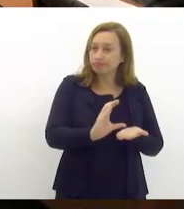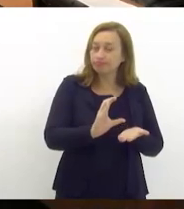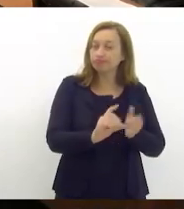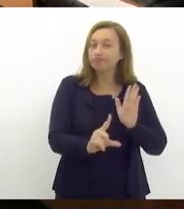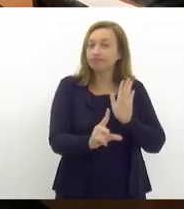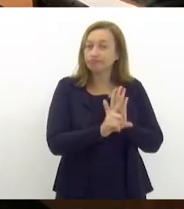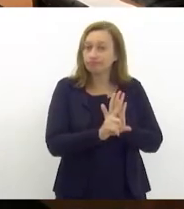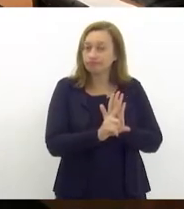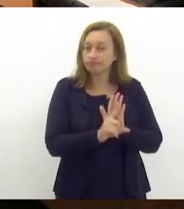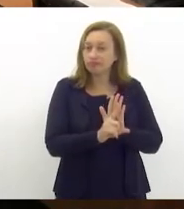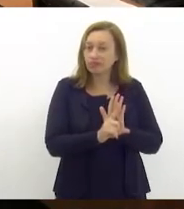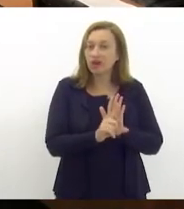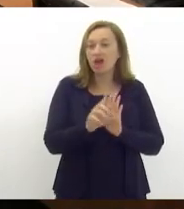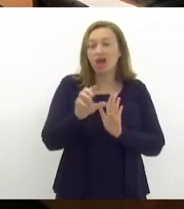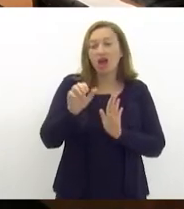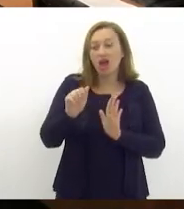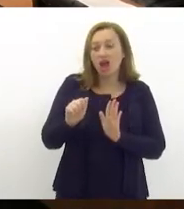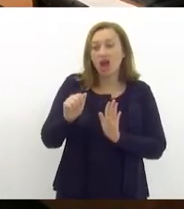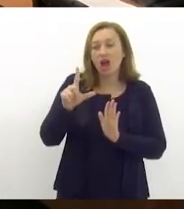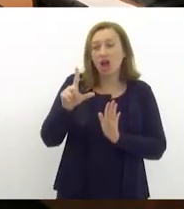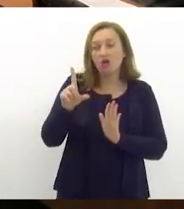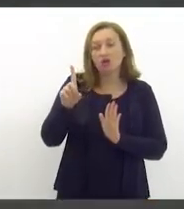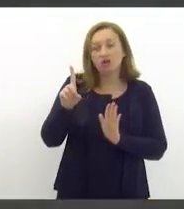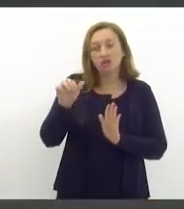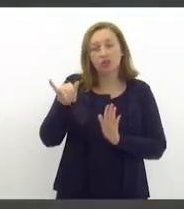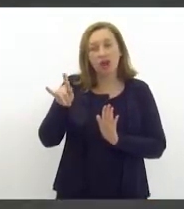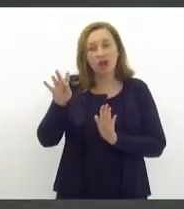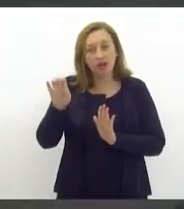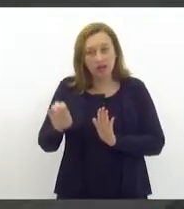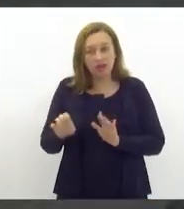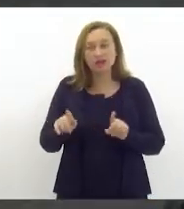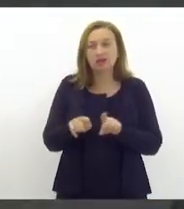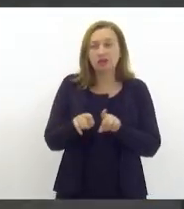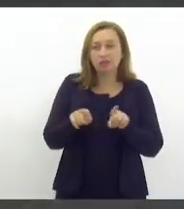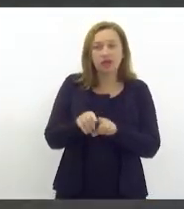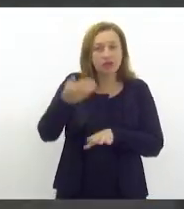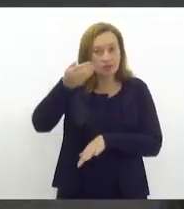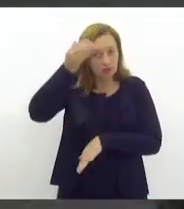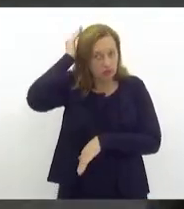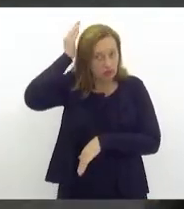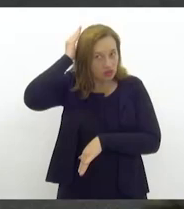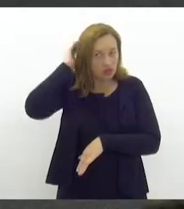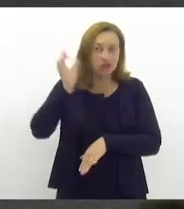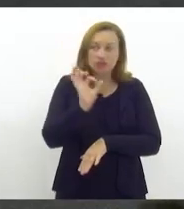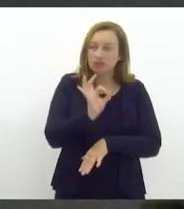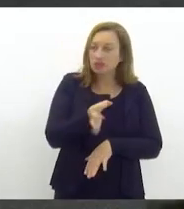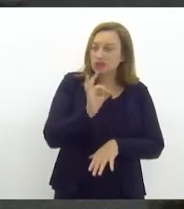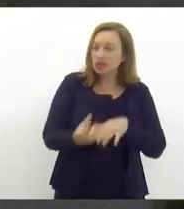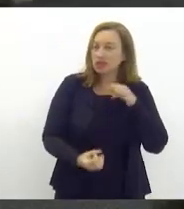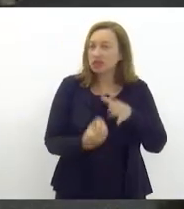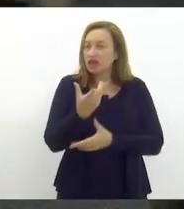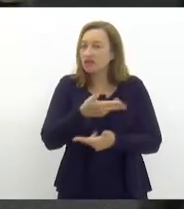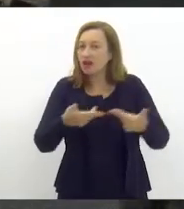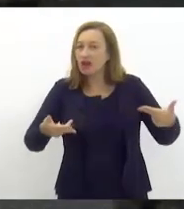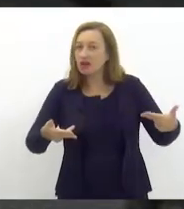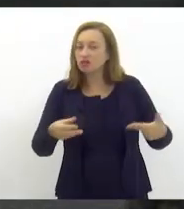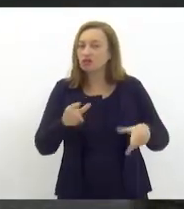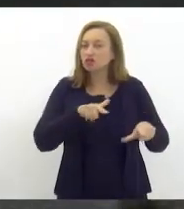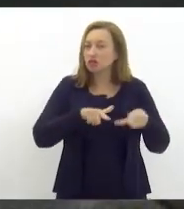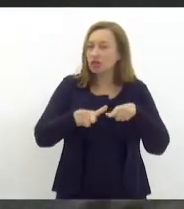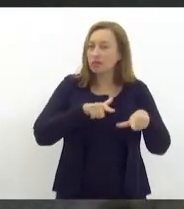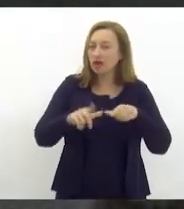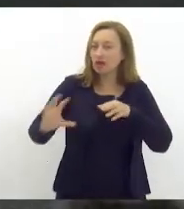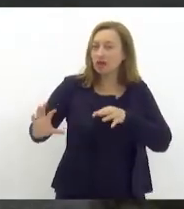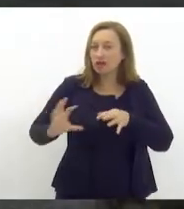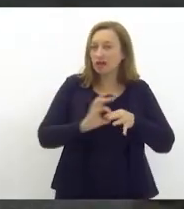leis Aldir Blanc e Paulo Gustavo sirvam de fato para criar milhares de empregos ligados à